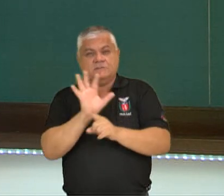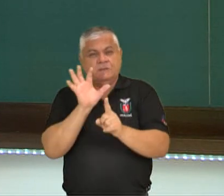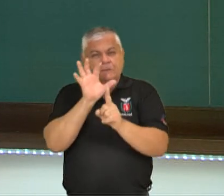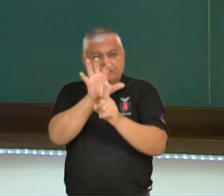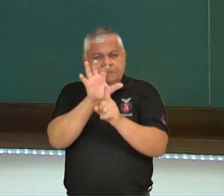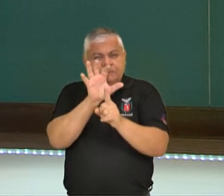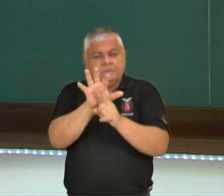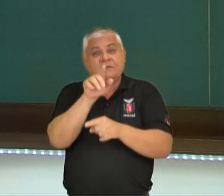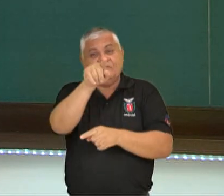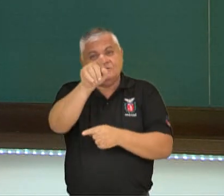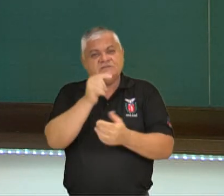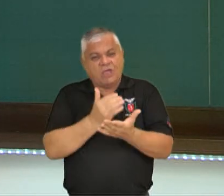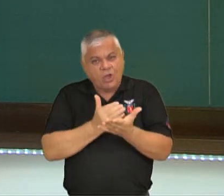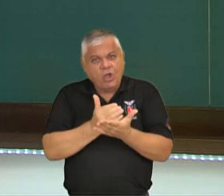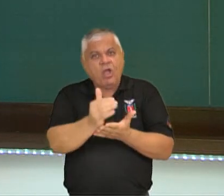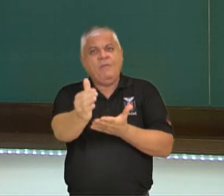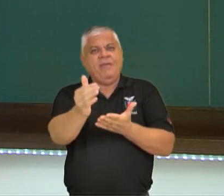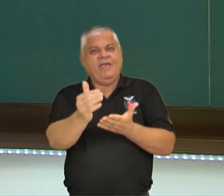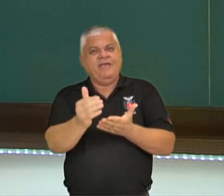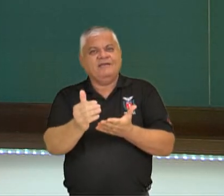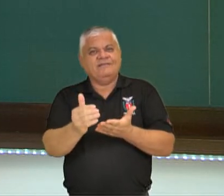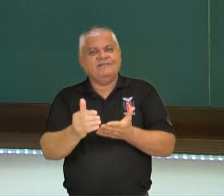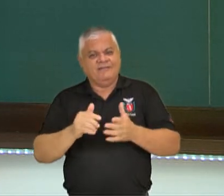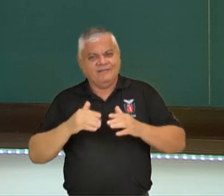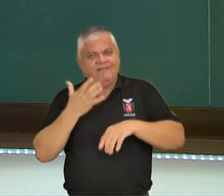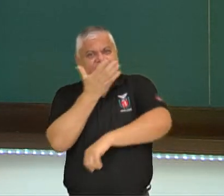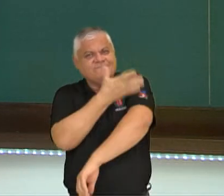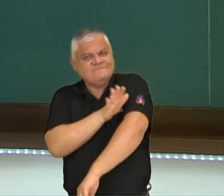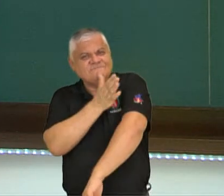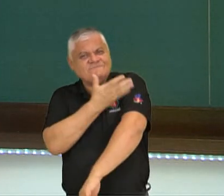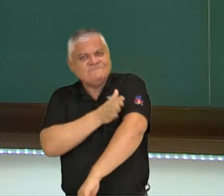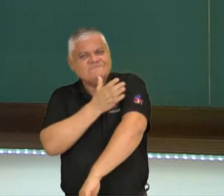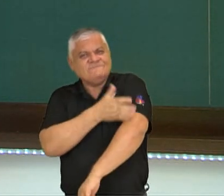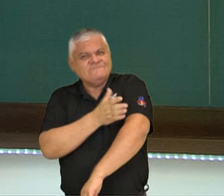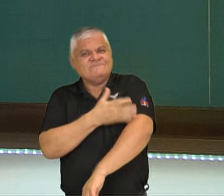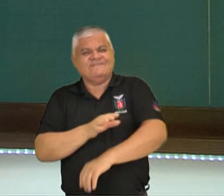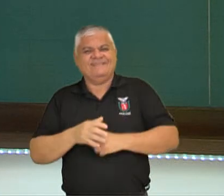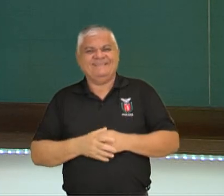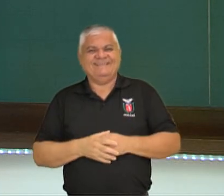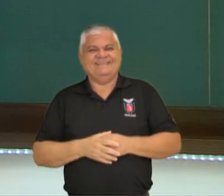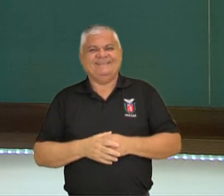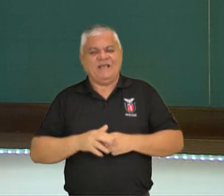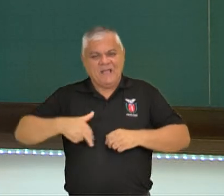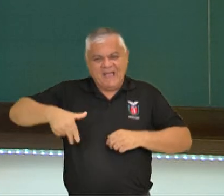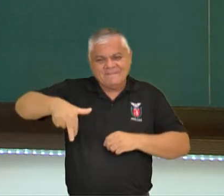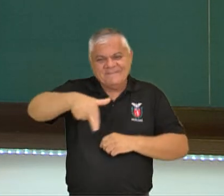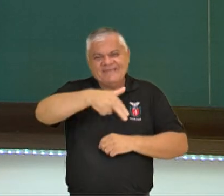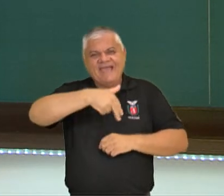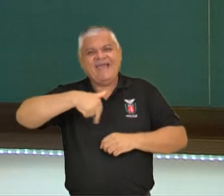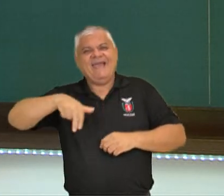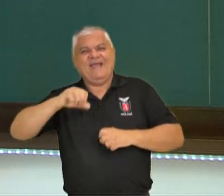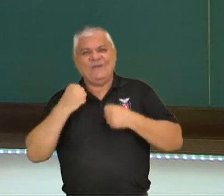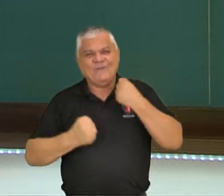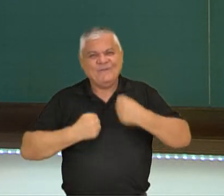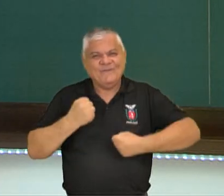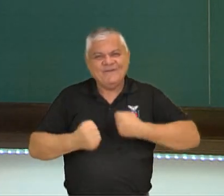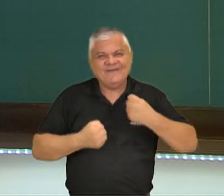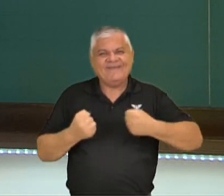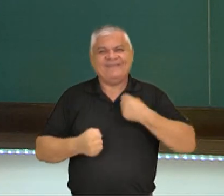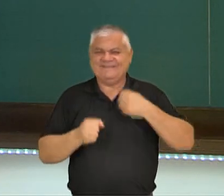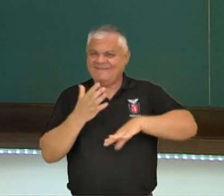a começar a sua rotina de exercícios de resistência, hein? Eu espero que isso aconteça.